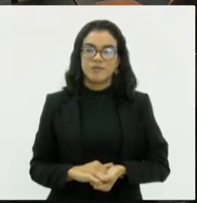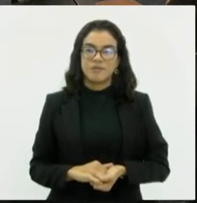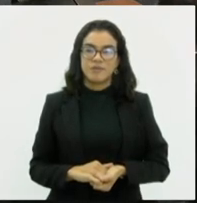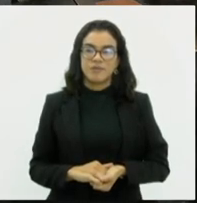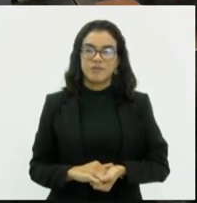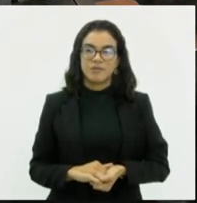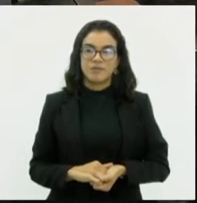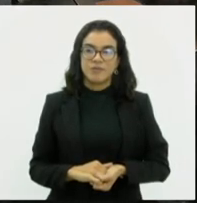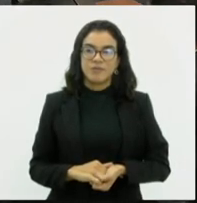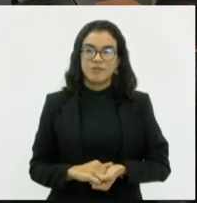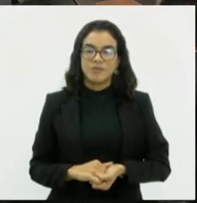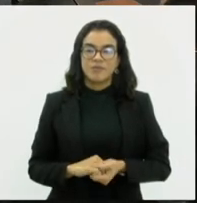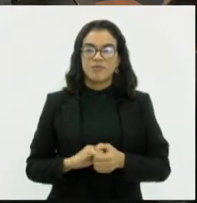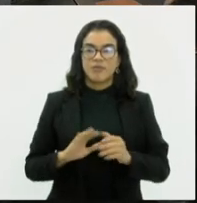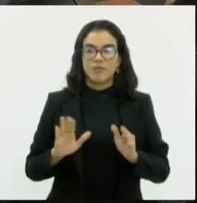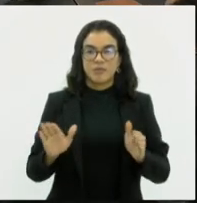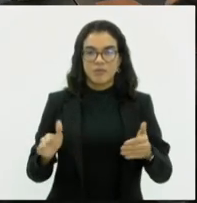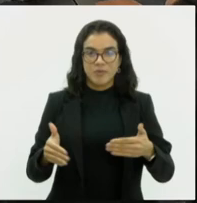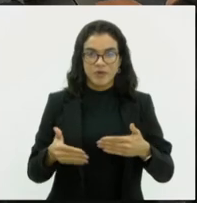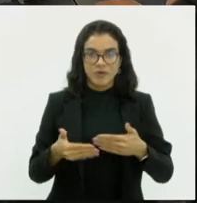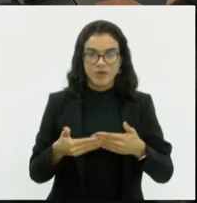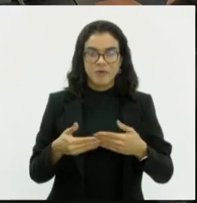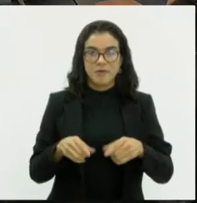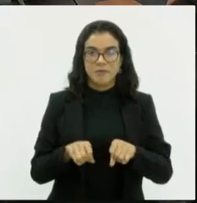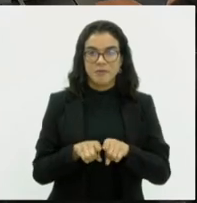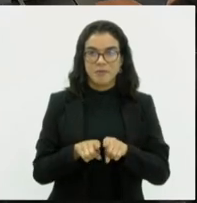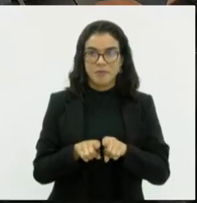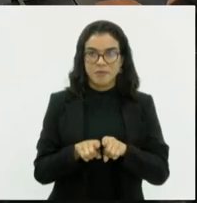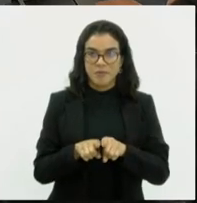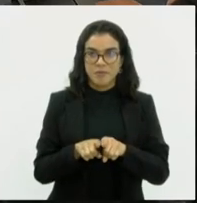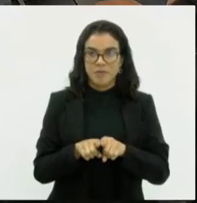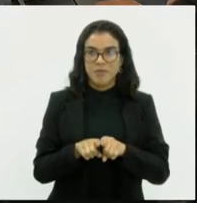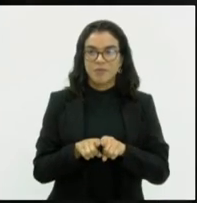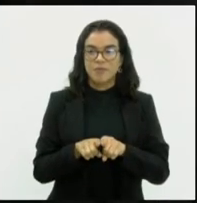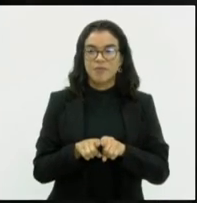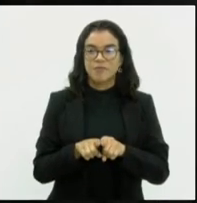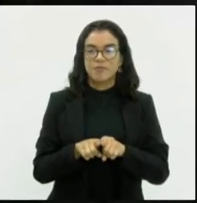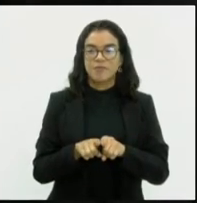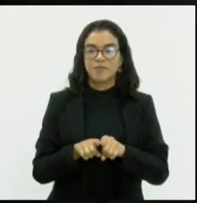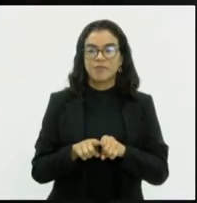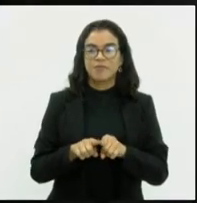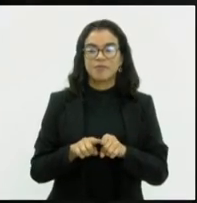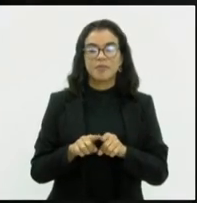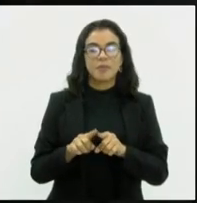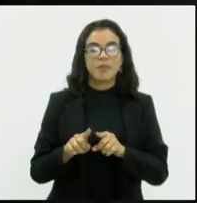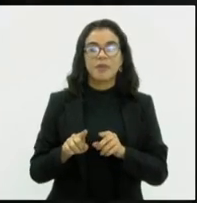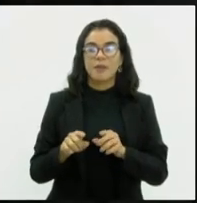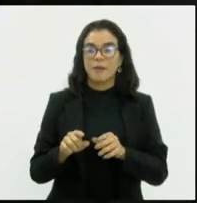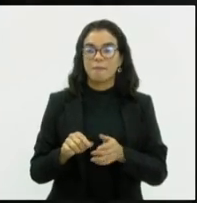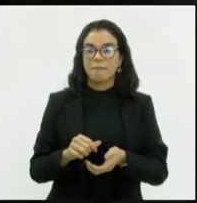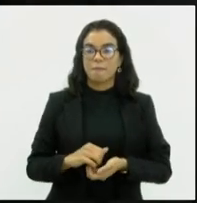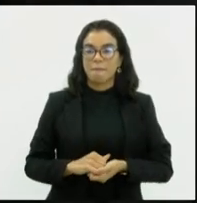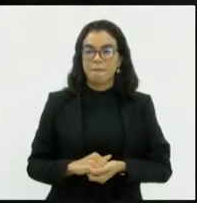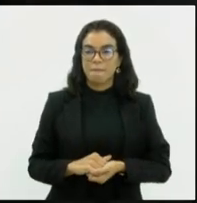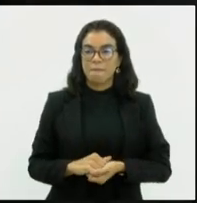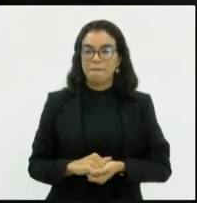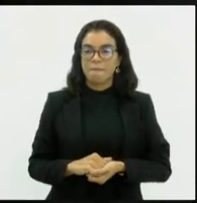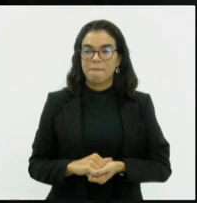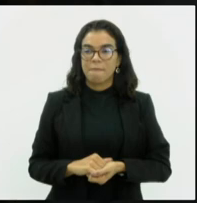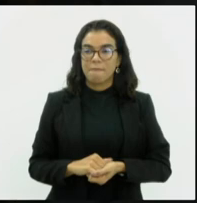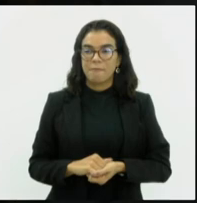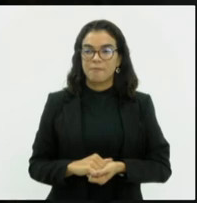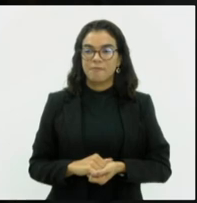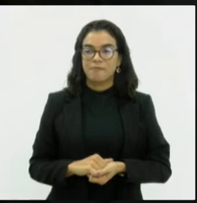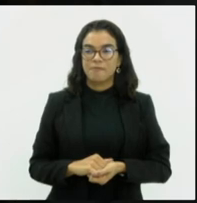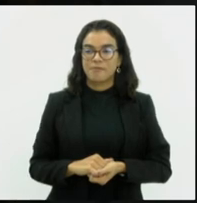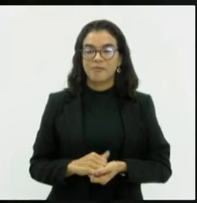Antes de finalizar também, tá? Eu também quero depois que a gente faça umas fotos, que vão quebrar o protocolo, tá? Quero que faça umas